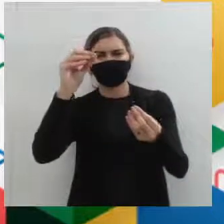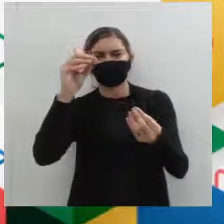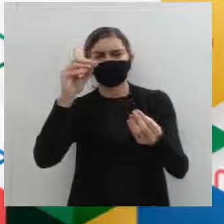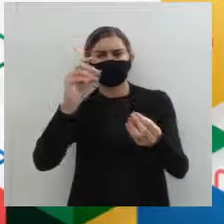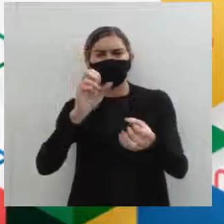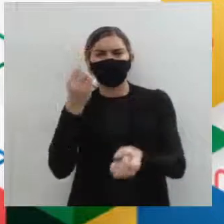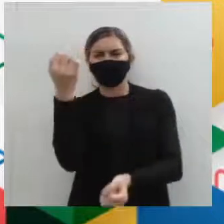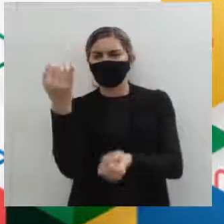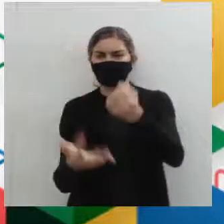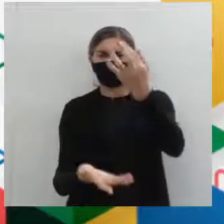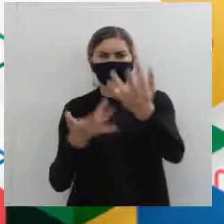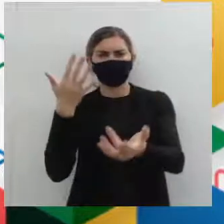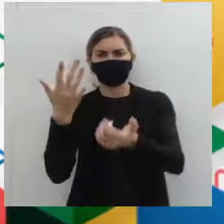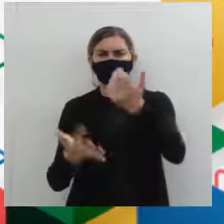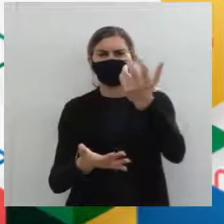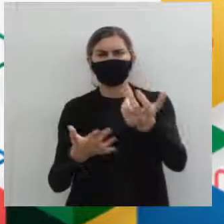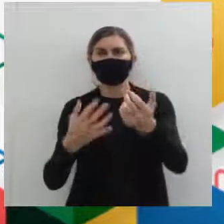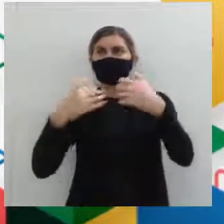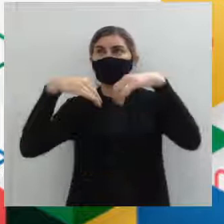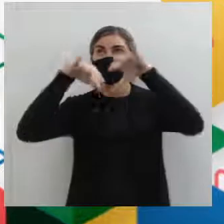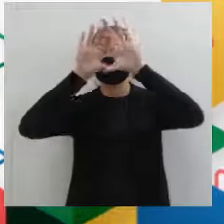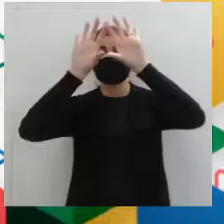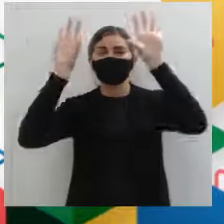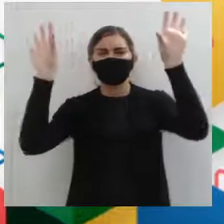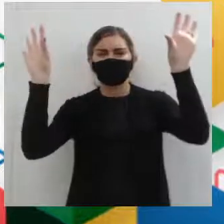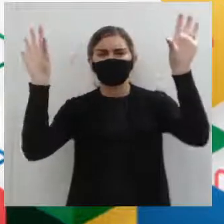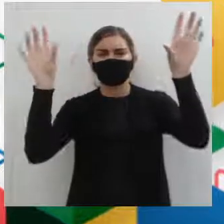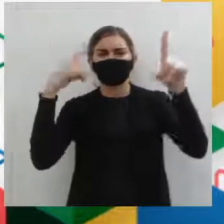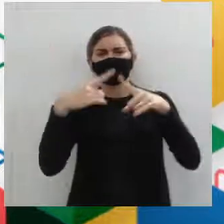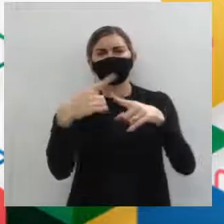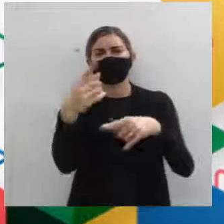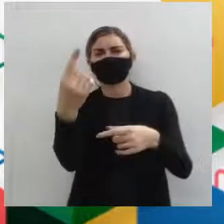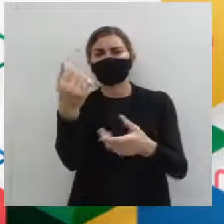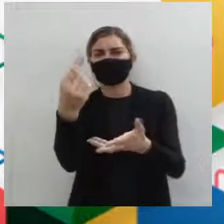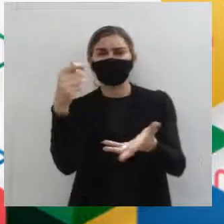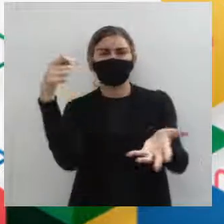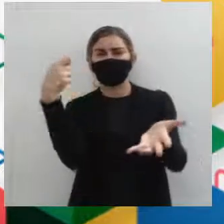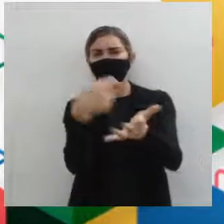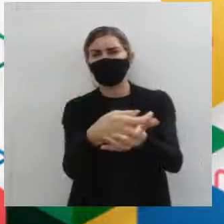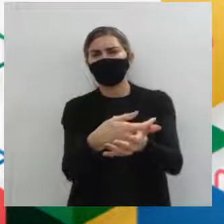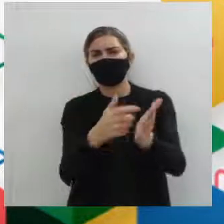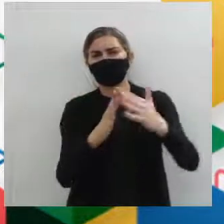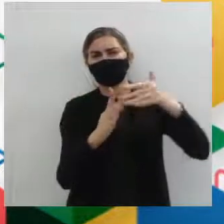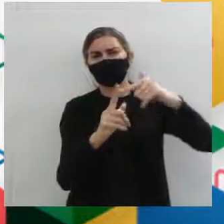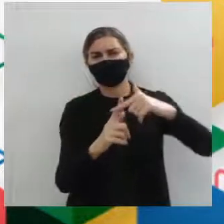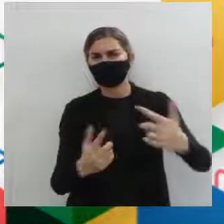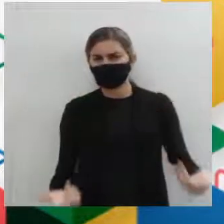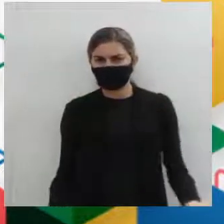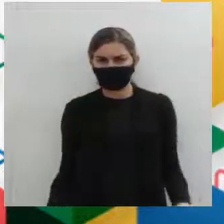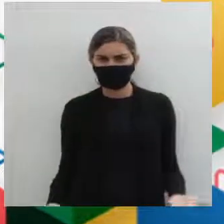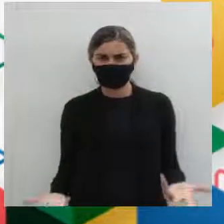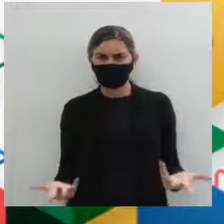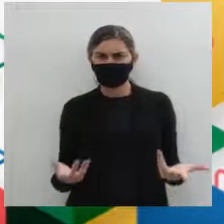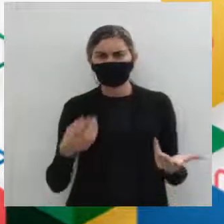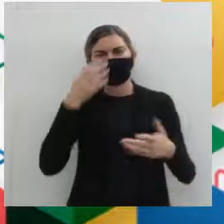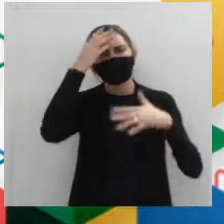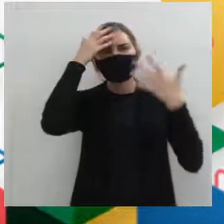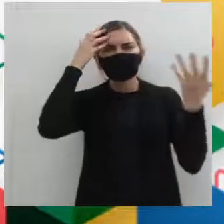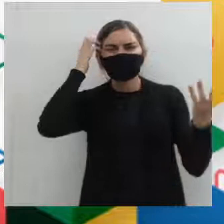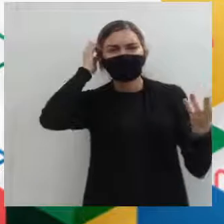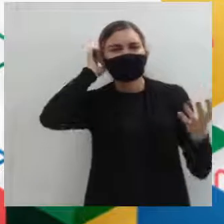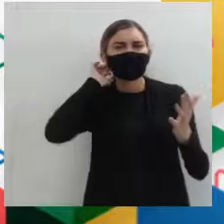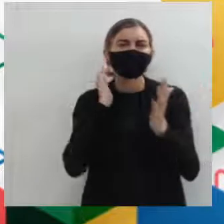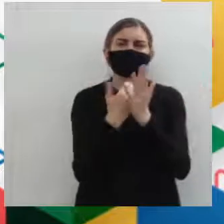purgatório para os céus mediante a sua contribuição para a igreja. Então, gente, quanto